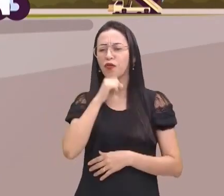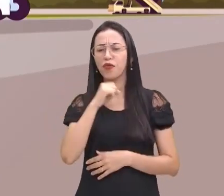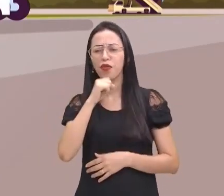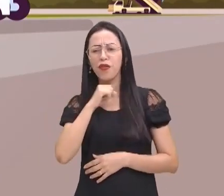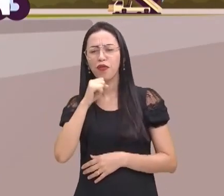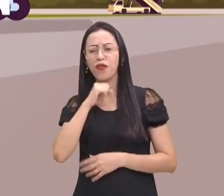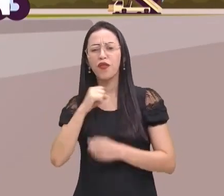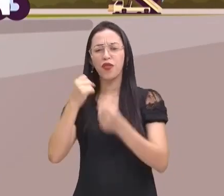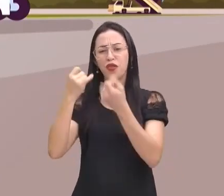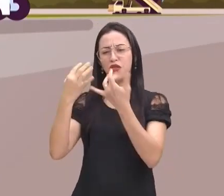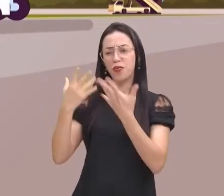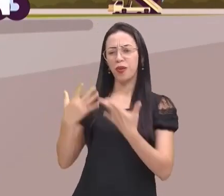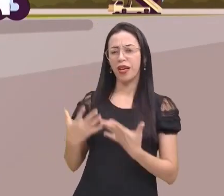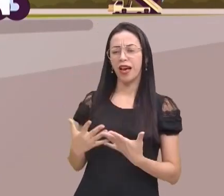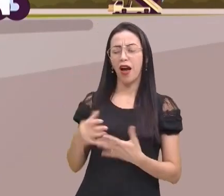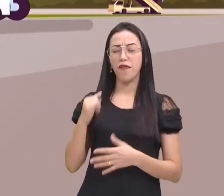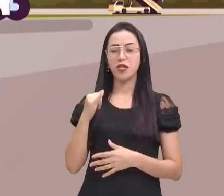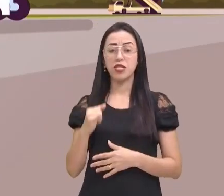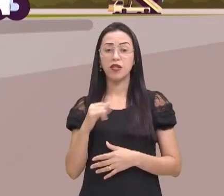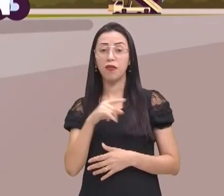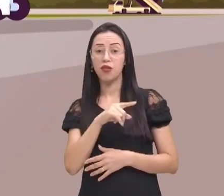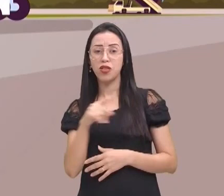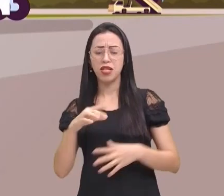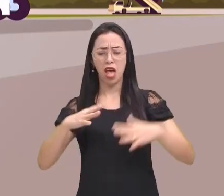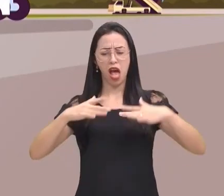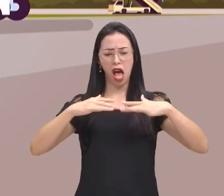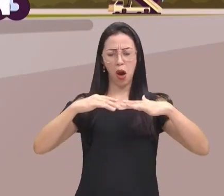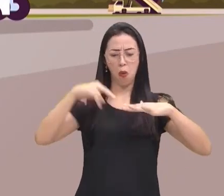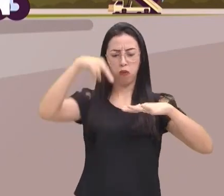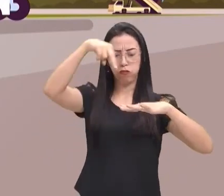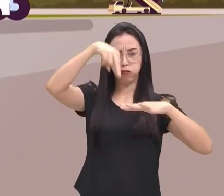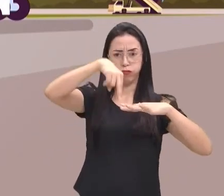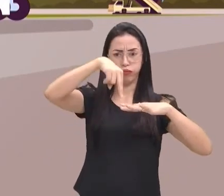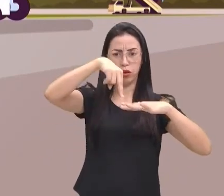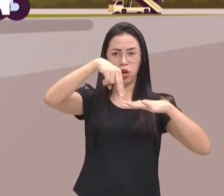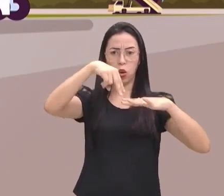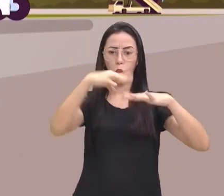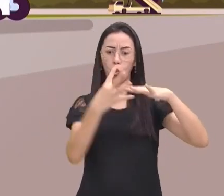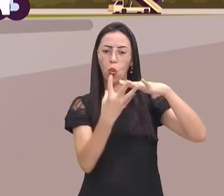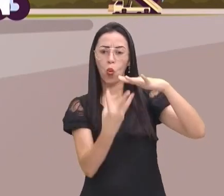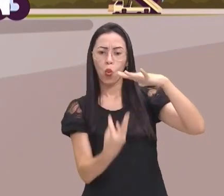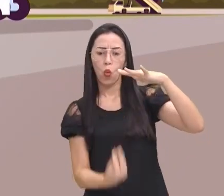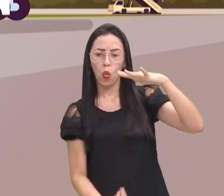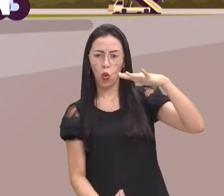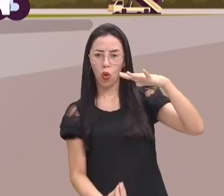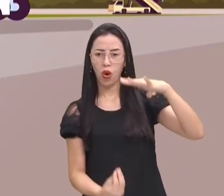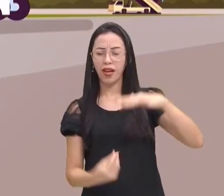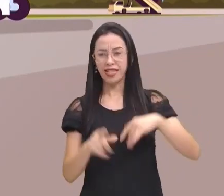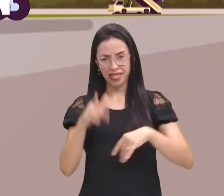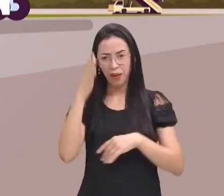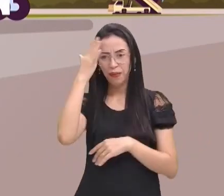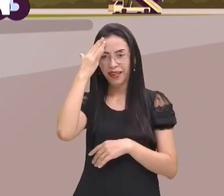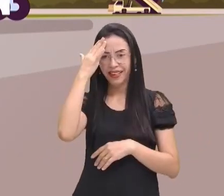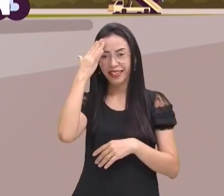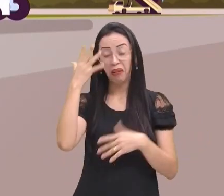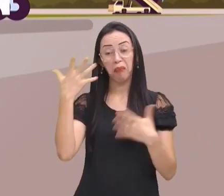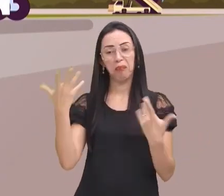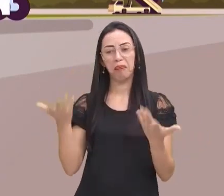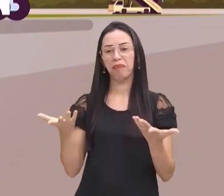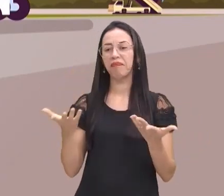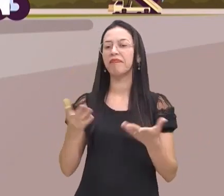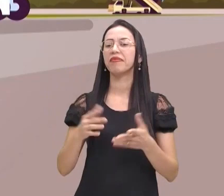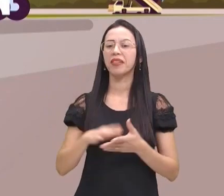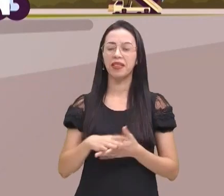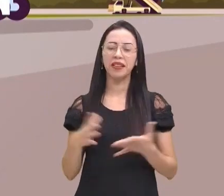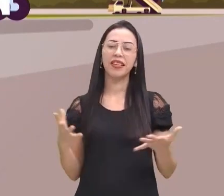nos suga para o fundo. Vocês sabiam disso? Agora, o mais incrível que nós estudamos na nossa aula de